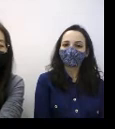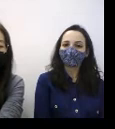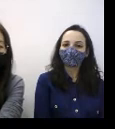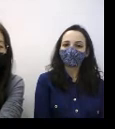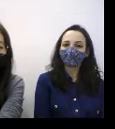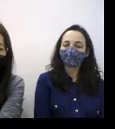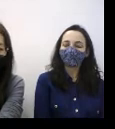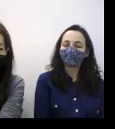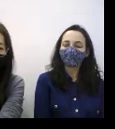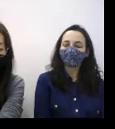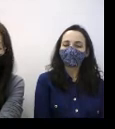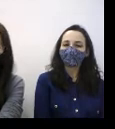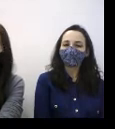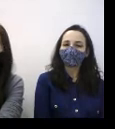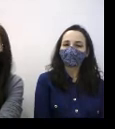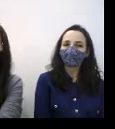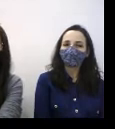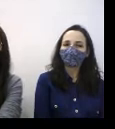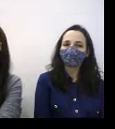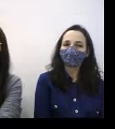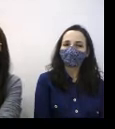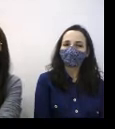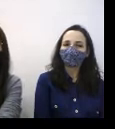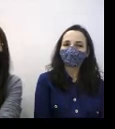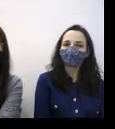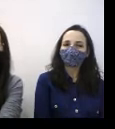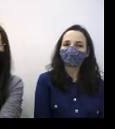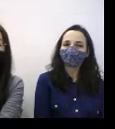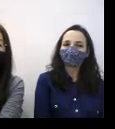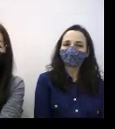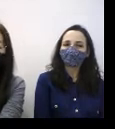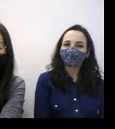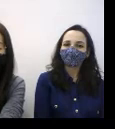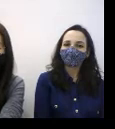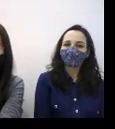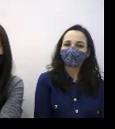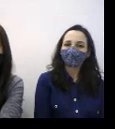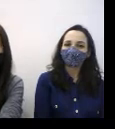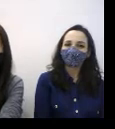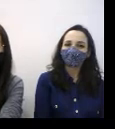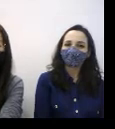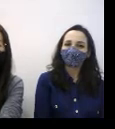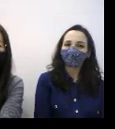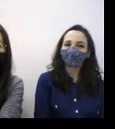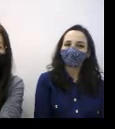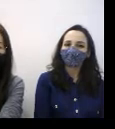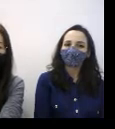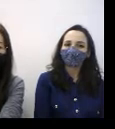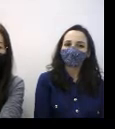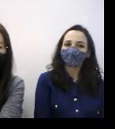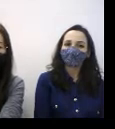que vão nos fazer mal, né? É como se a gente criasse um escudo protetor, né, em